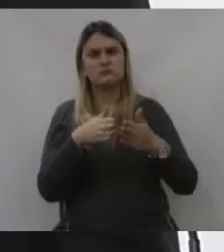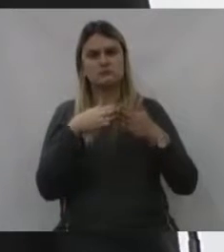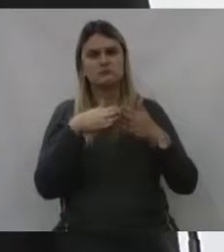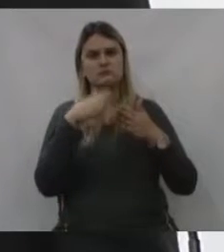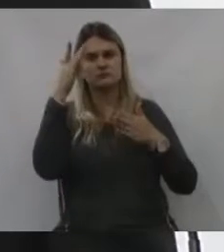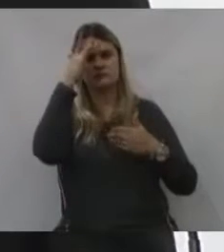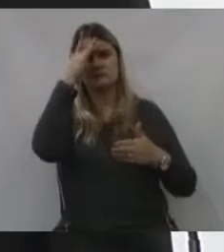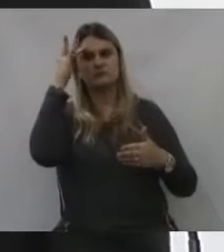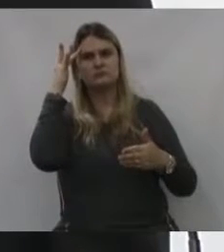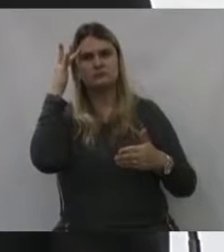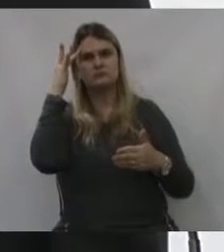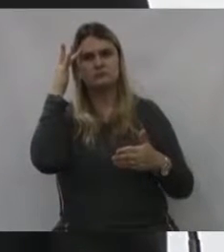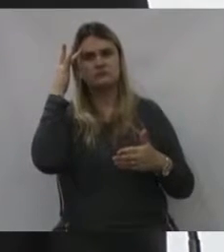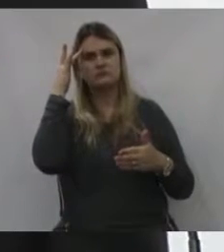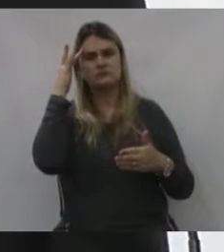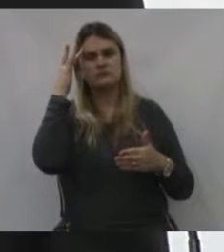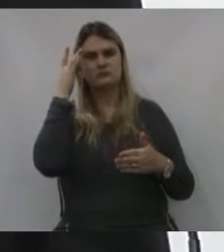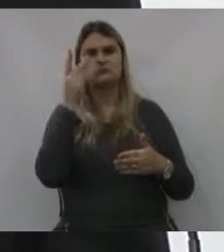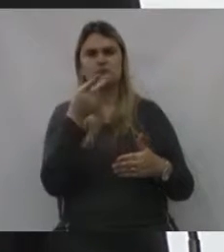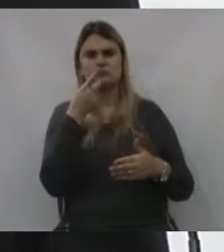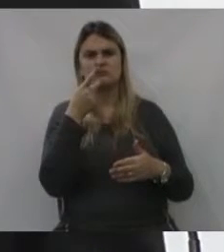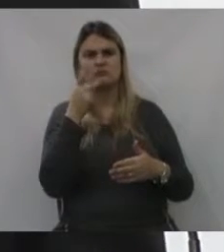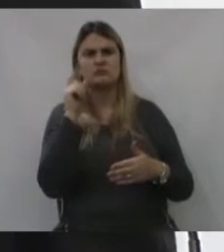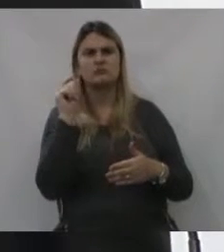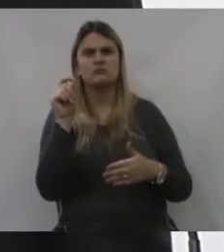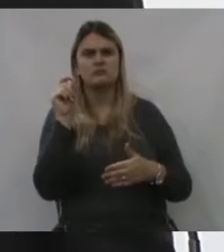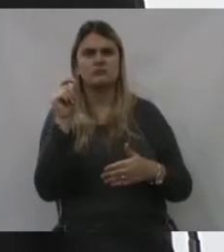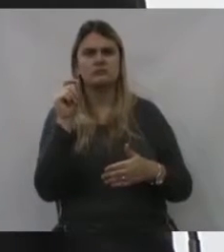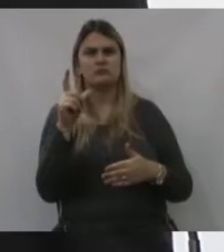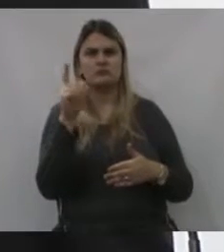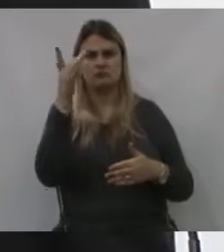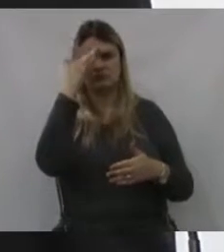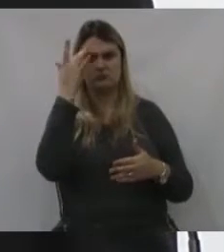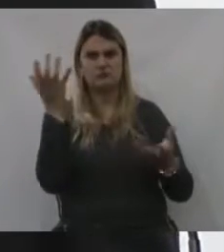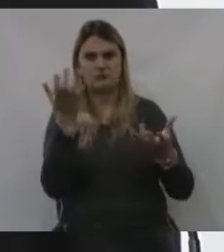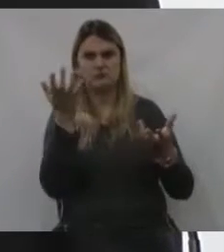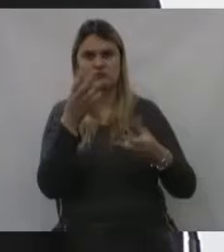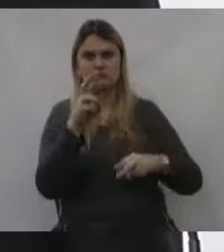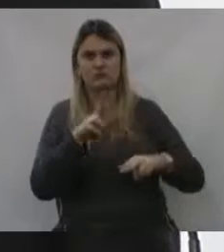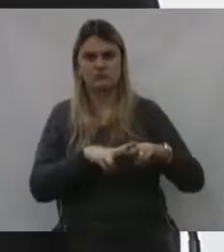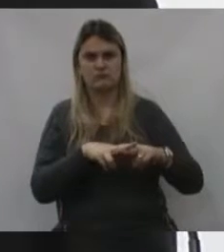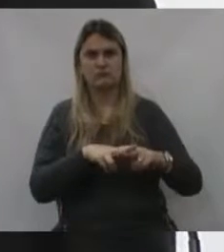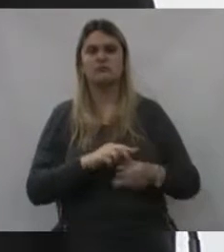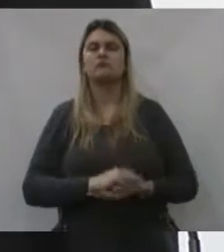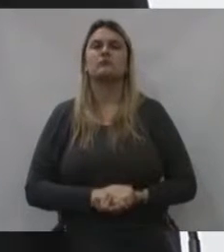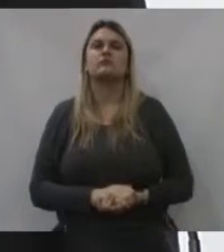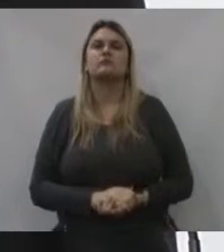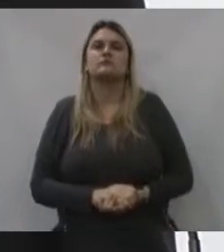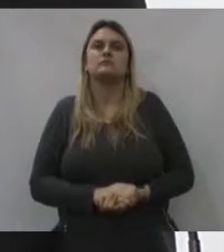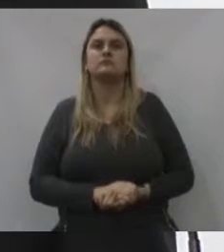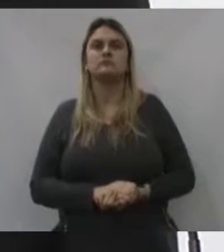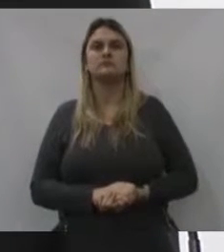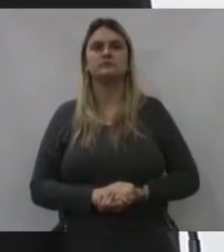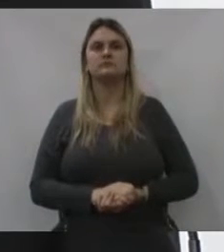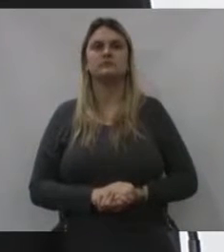de pedir para as pessoas, sugerir que alguém vá preso em cima de uma